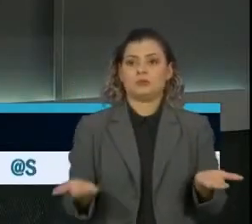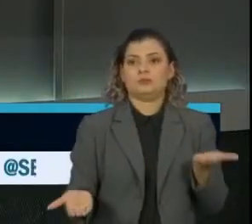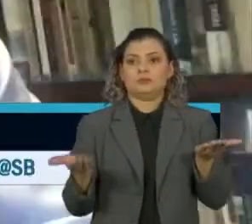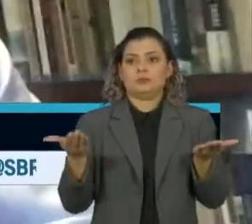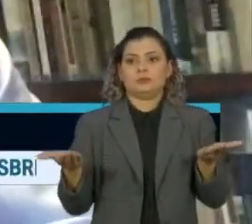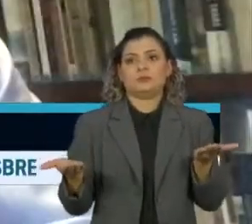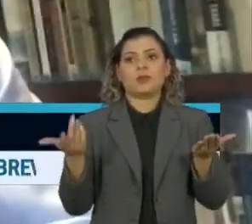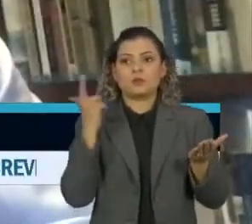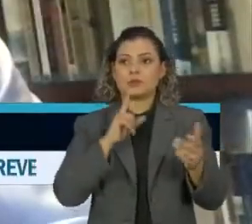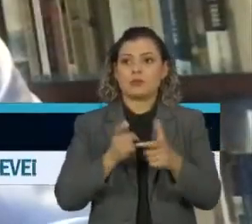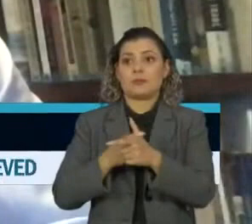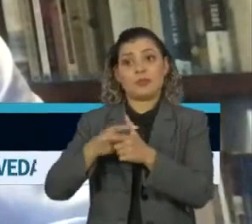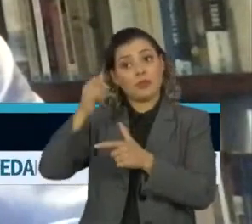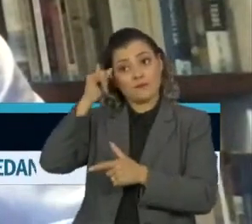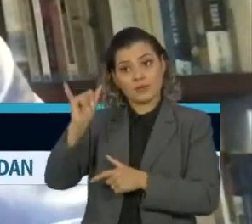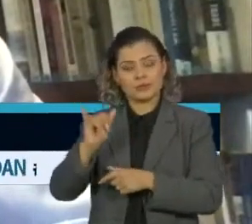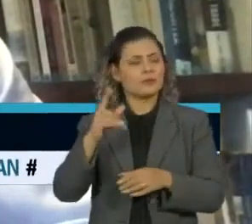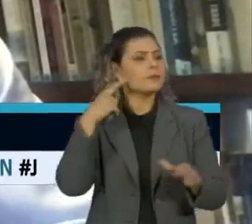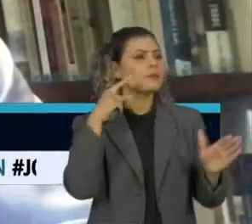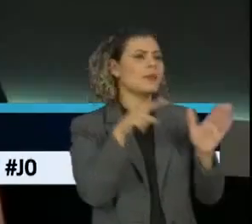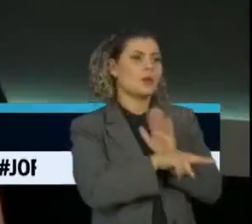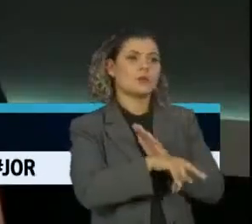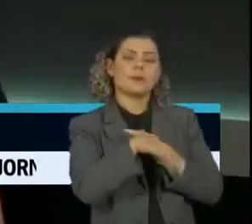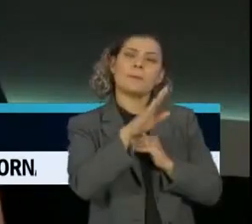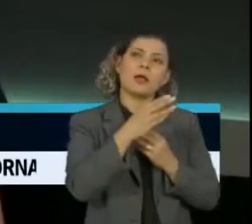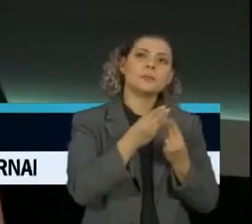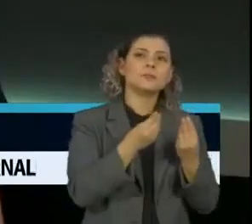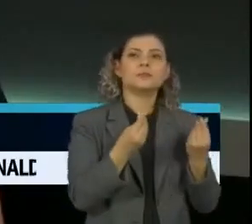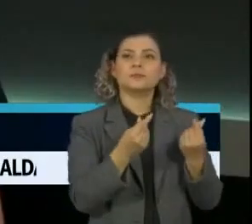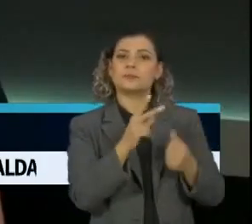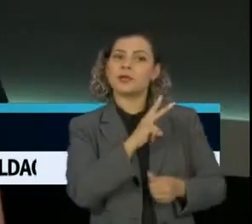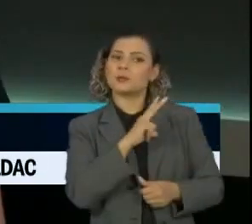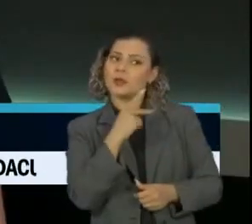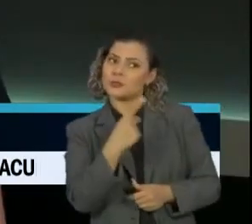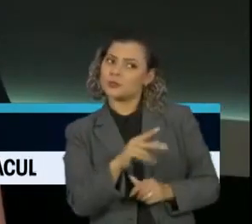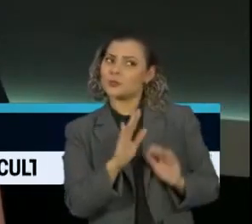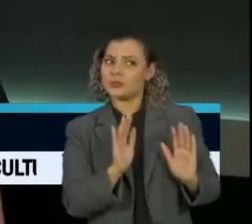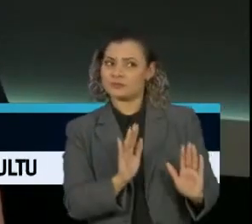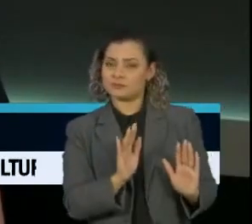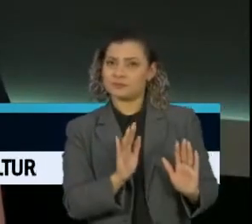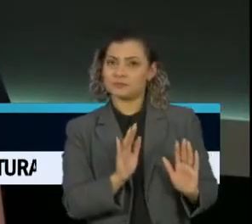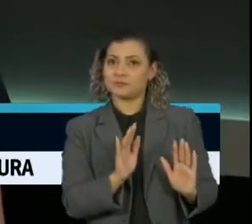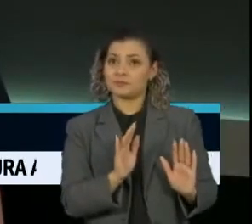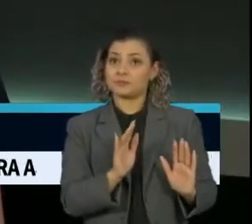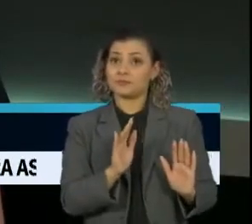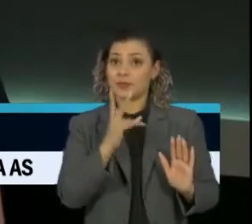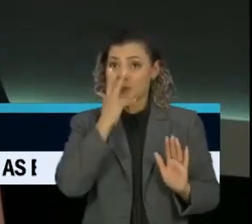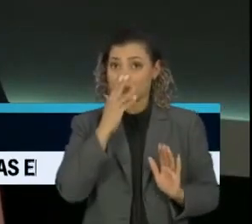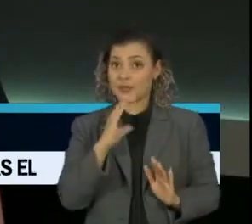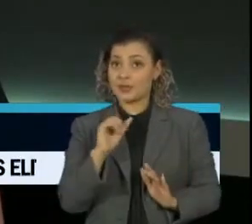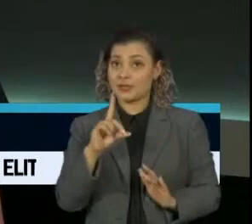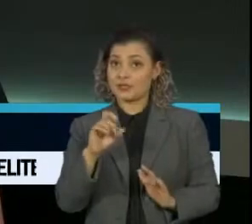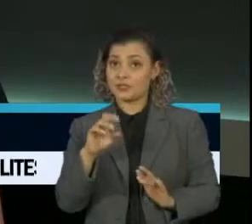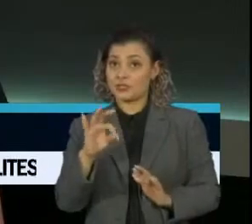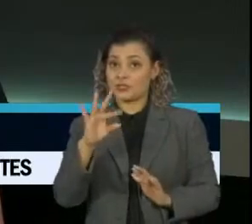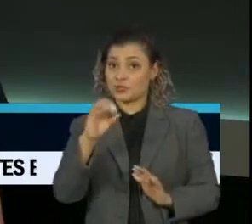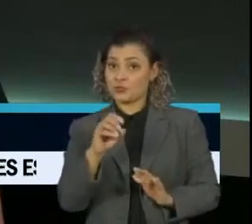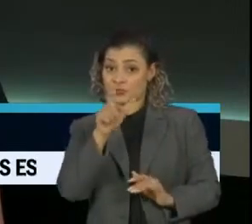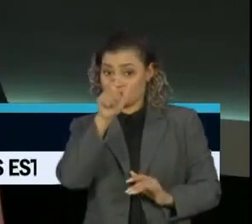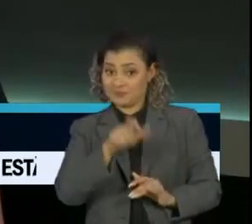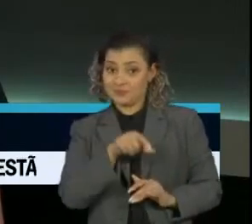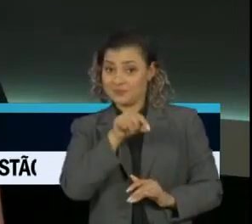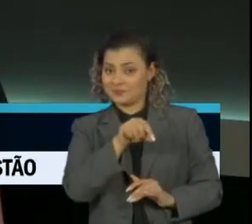contas públicas. Terminar então com uma pergunta um pouquinho mais pessoal para o Cândido, pessoa física, então, o